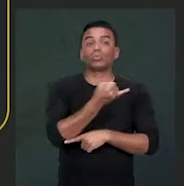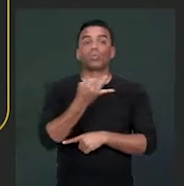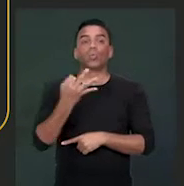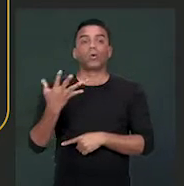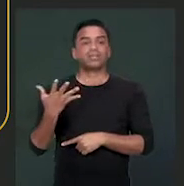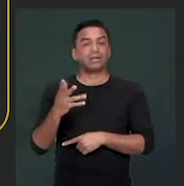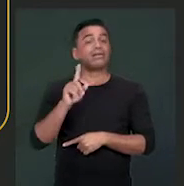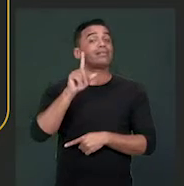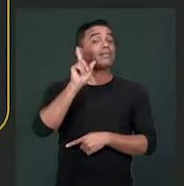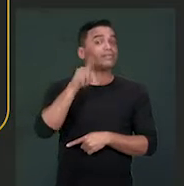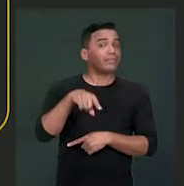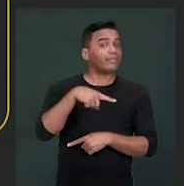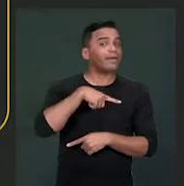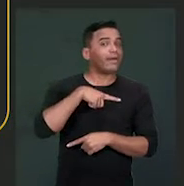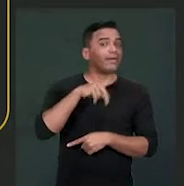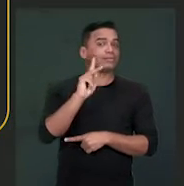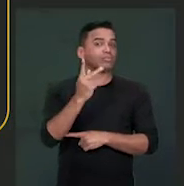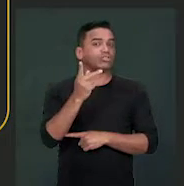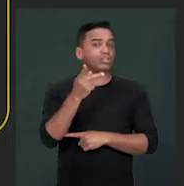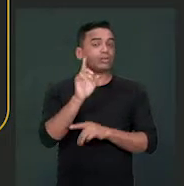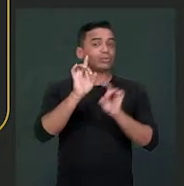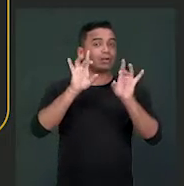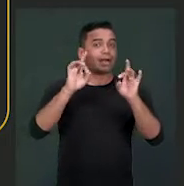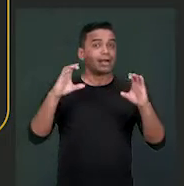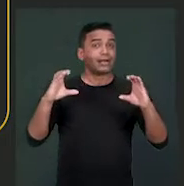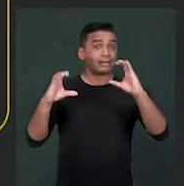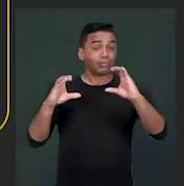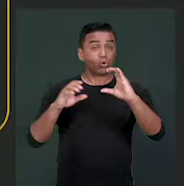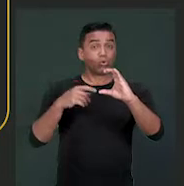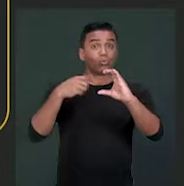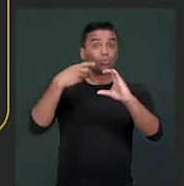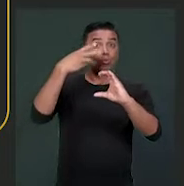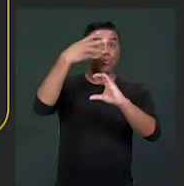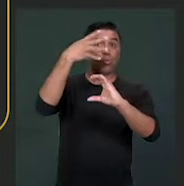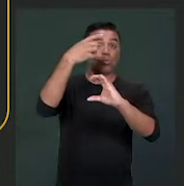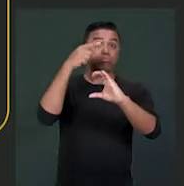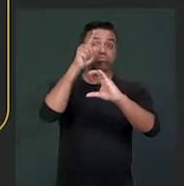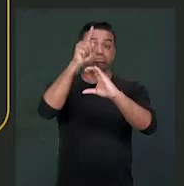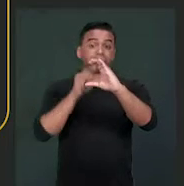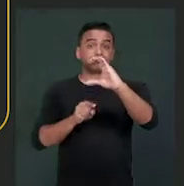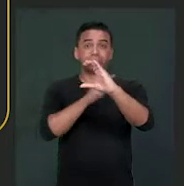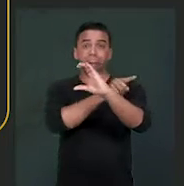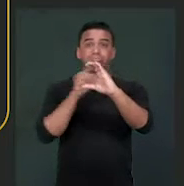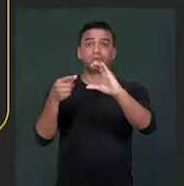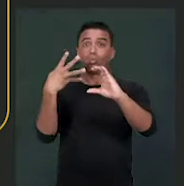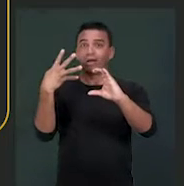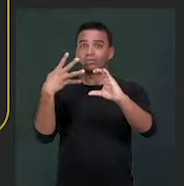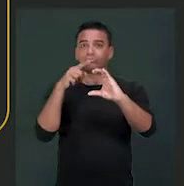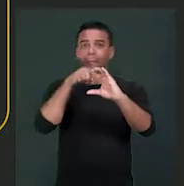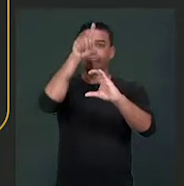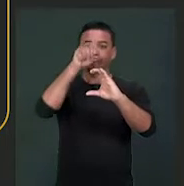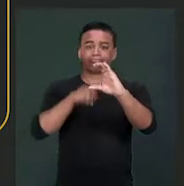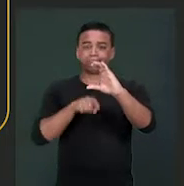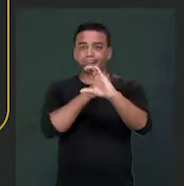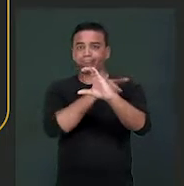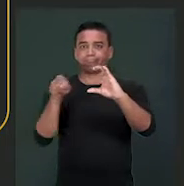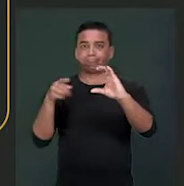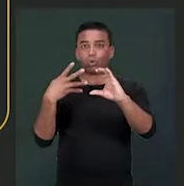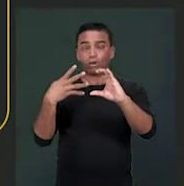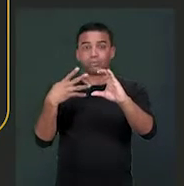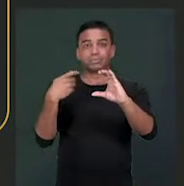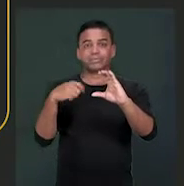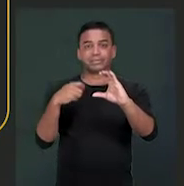quantos hidrogênios faltam para que cada carbono faça 4 ligações. Então, olha só, esse aqui precisa de ter